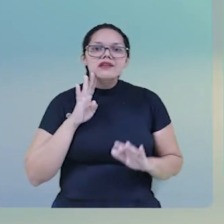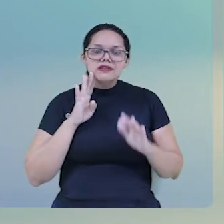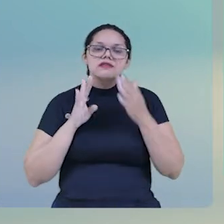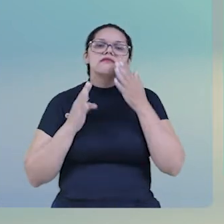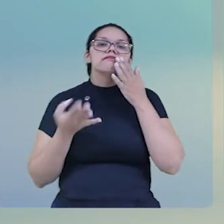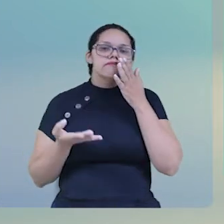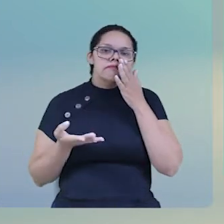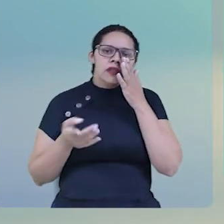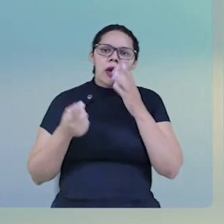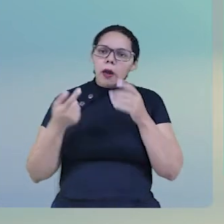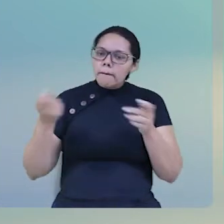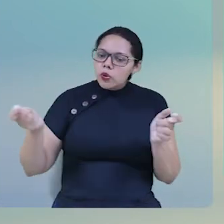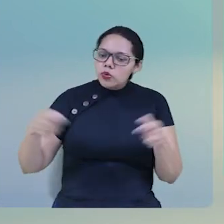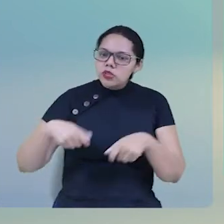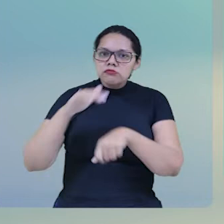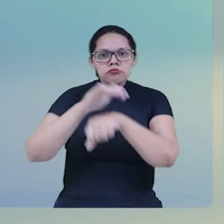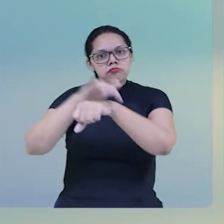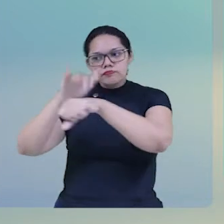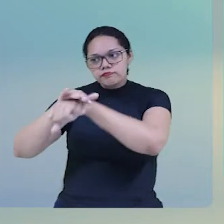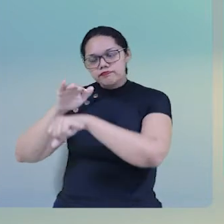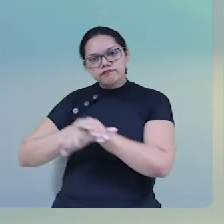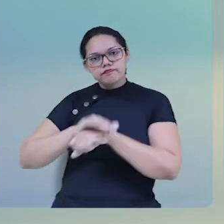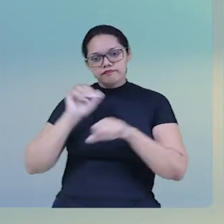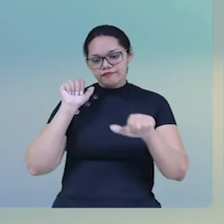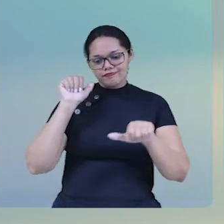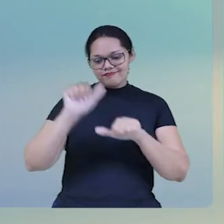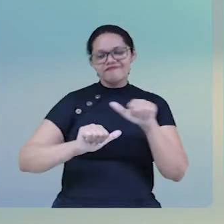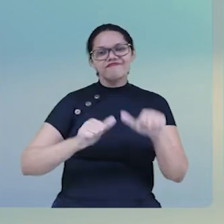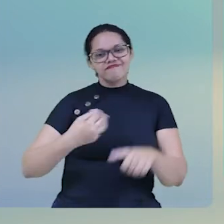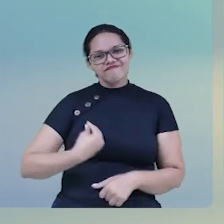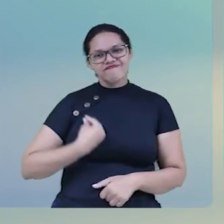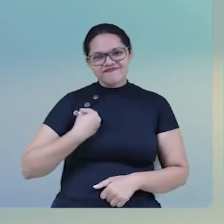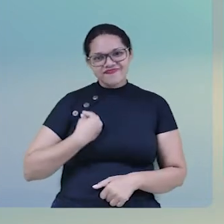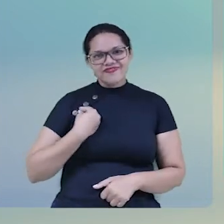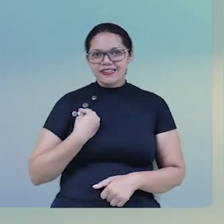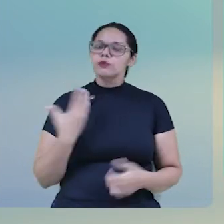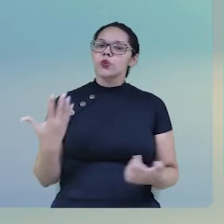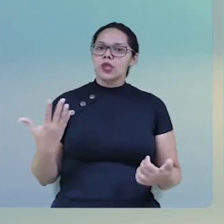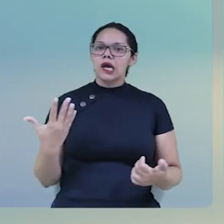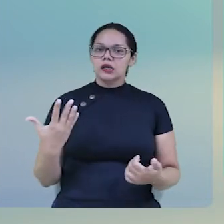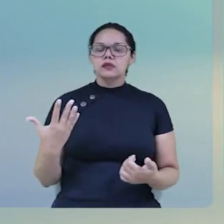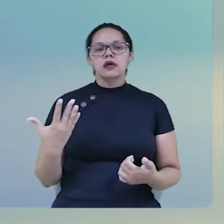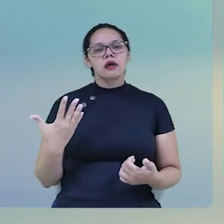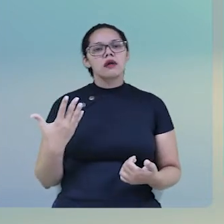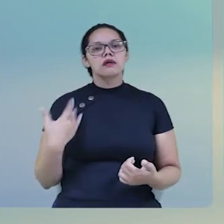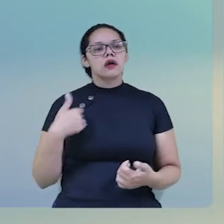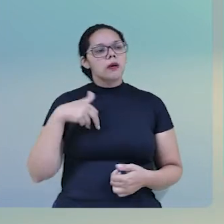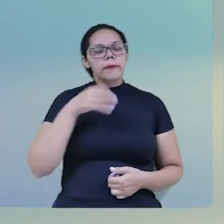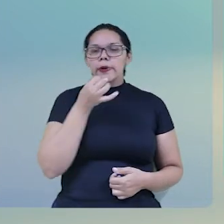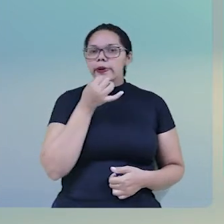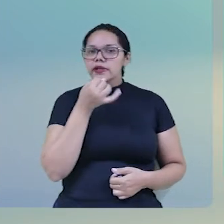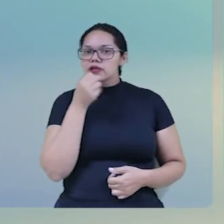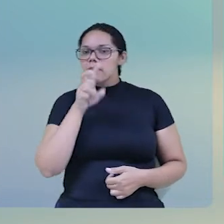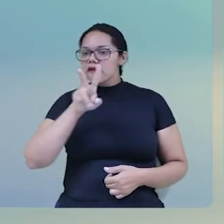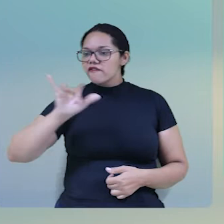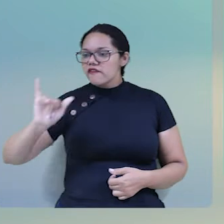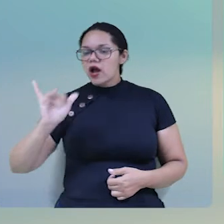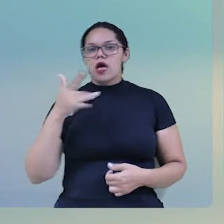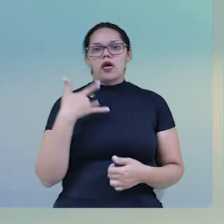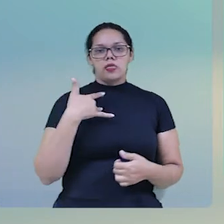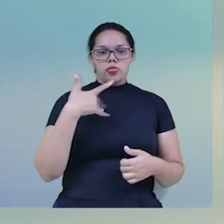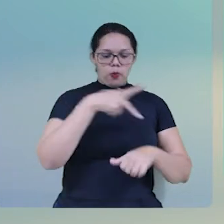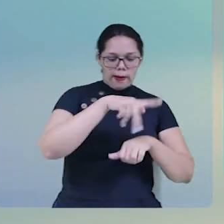remédio gratuito que nós temos e muitas vezes não precisamos nem pagar. Porque basta eu ir numa praça, basta eu